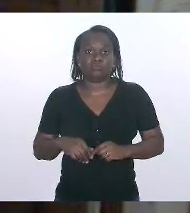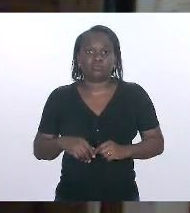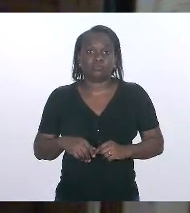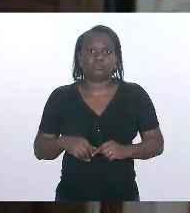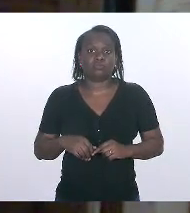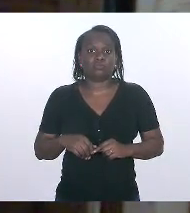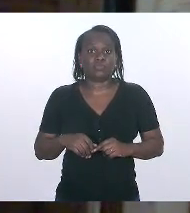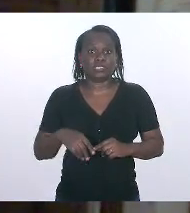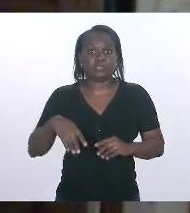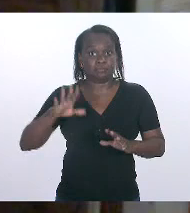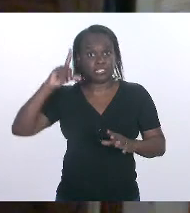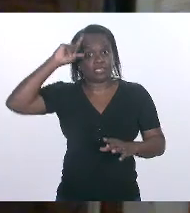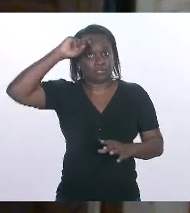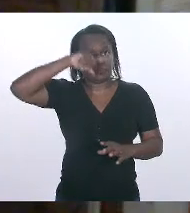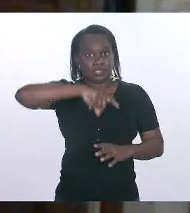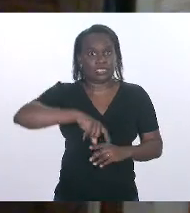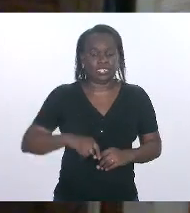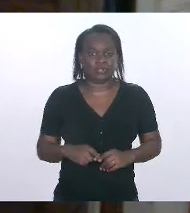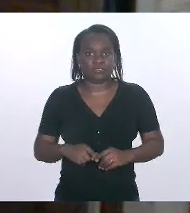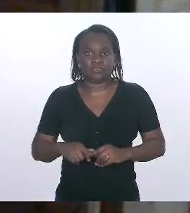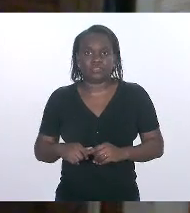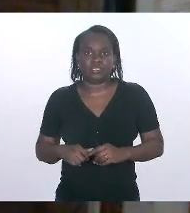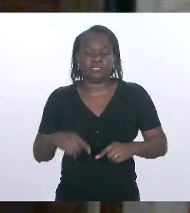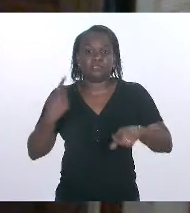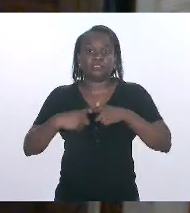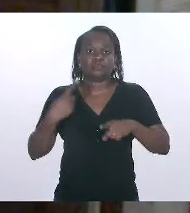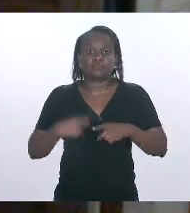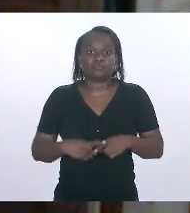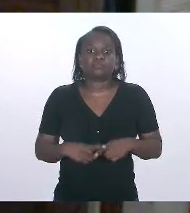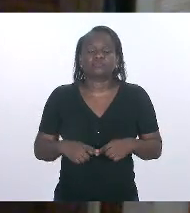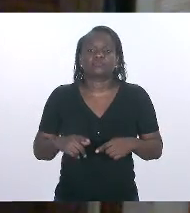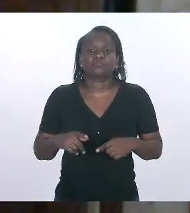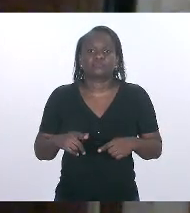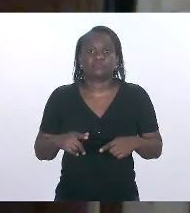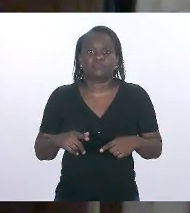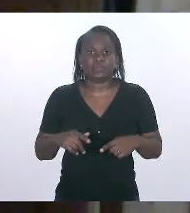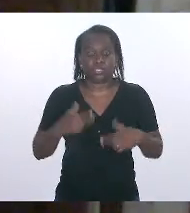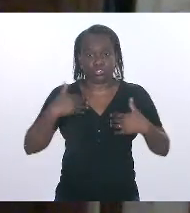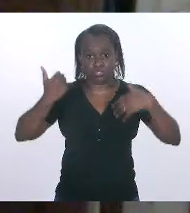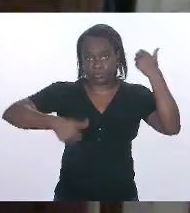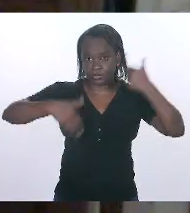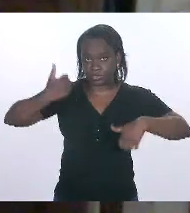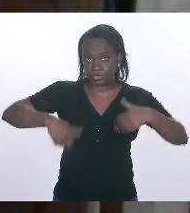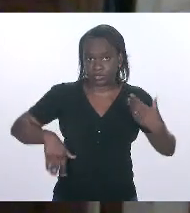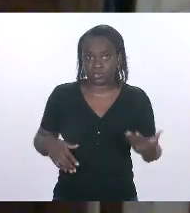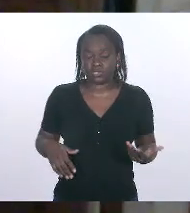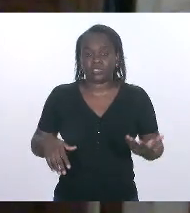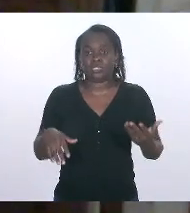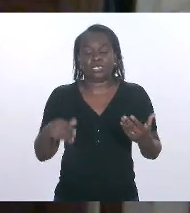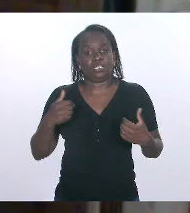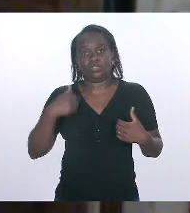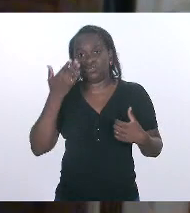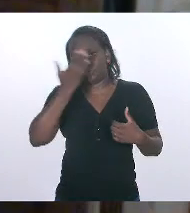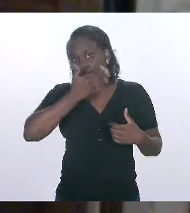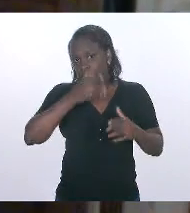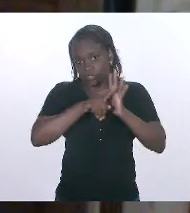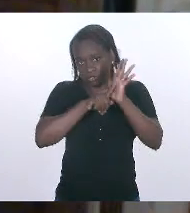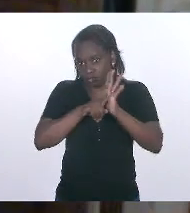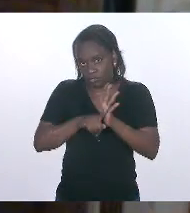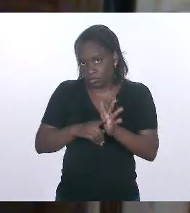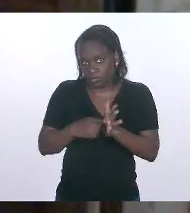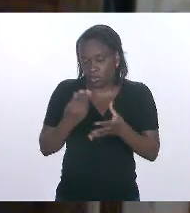o jogo é mais complexo, né, porque até eu estar falando, eu não verifiquei como vai